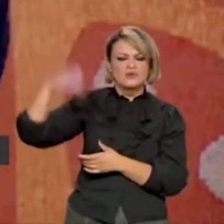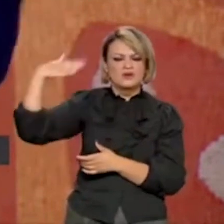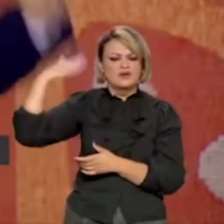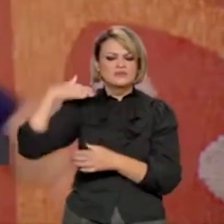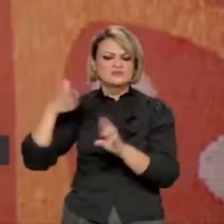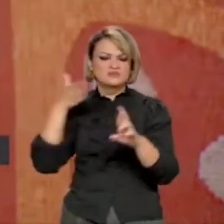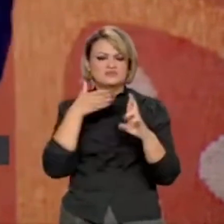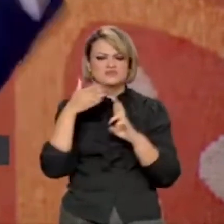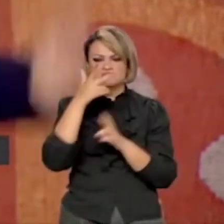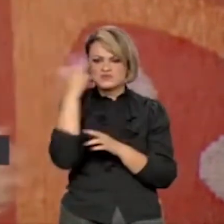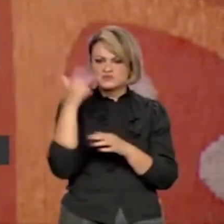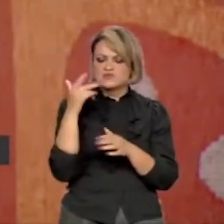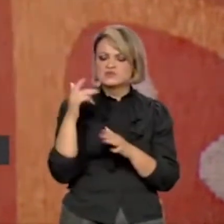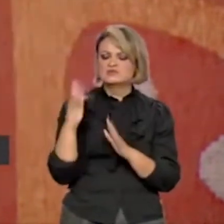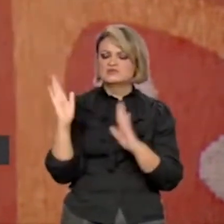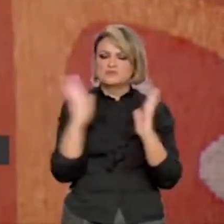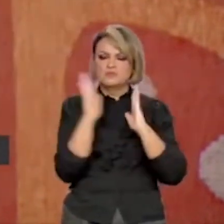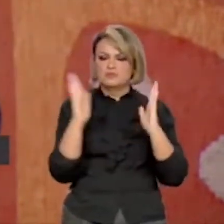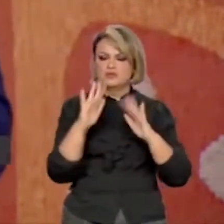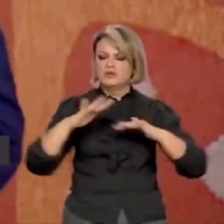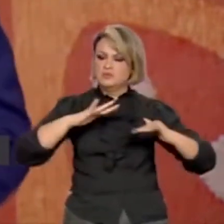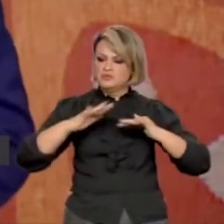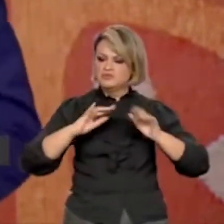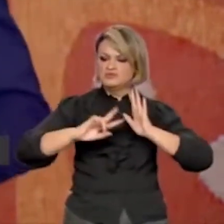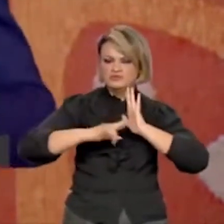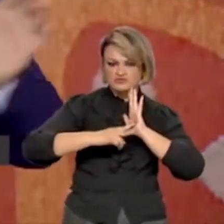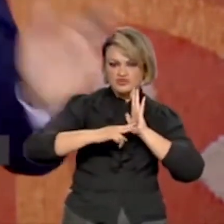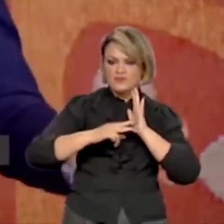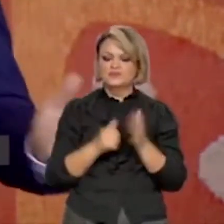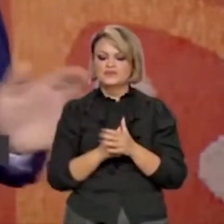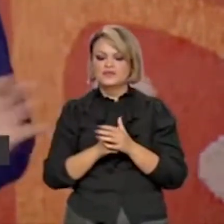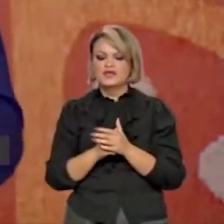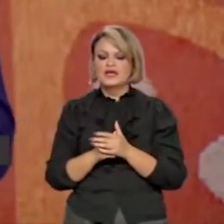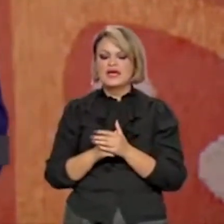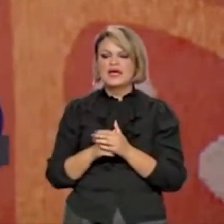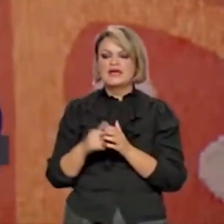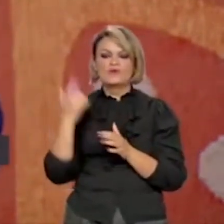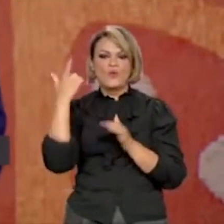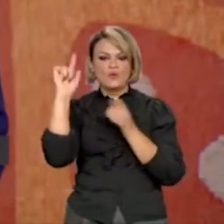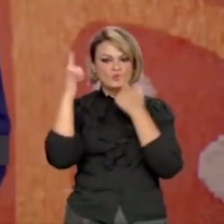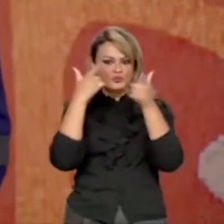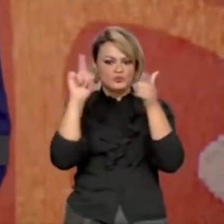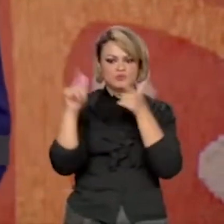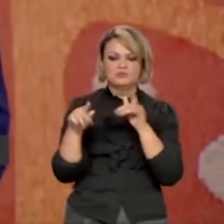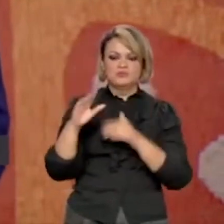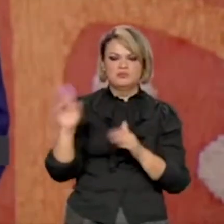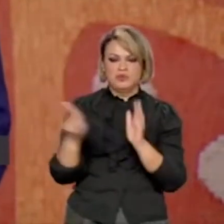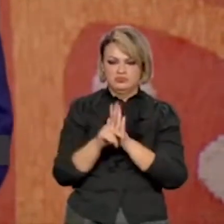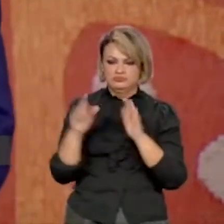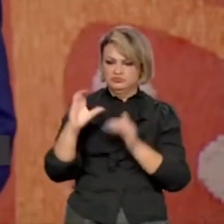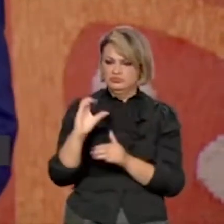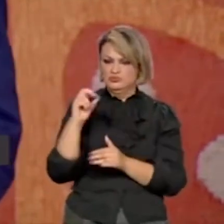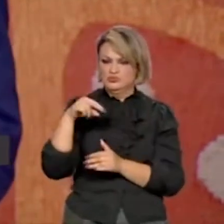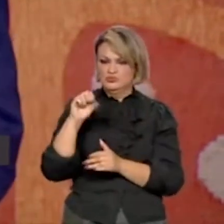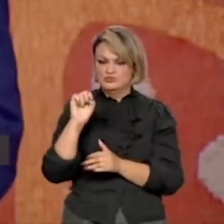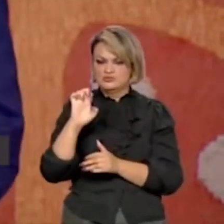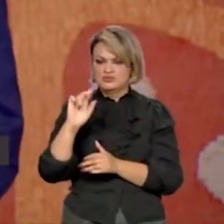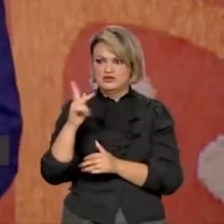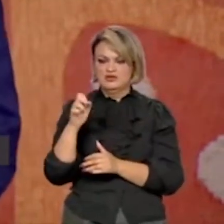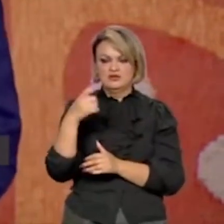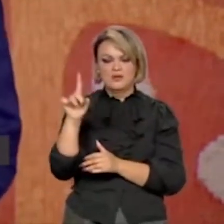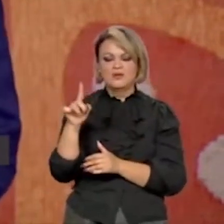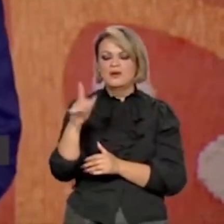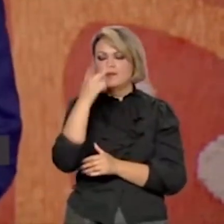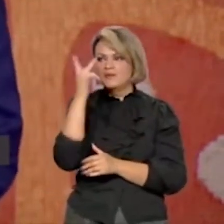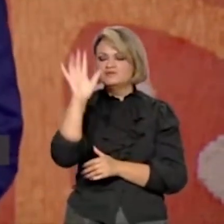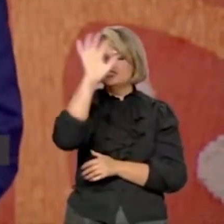representação dos trabalhadores movimentos sindical nas outras Episódios do conselhão a gente nunca conseguiu ter membros de